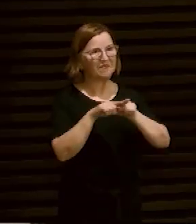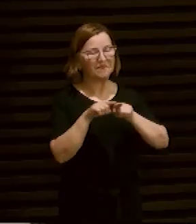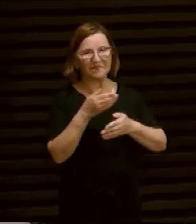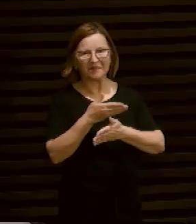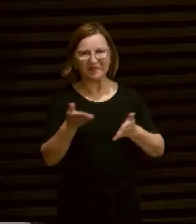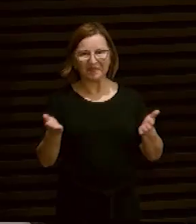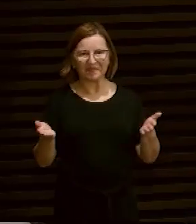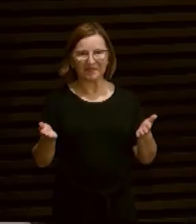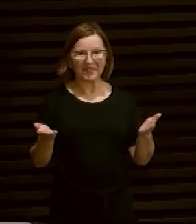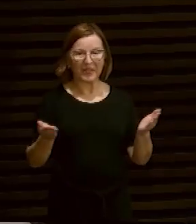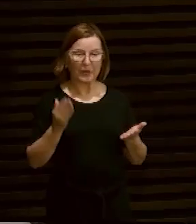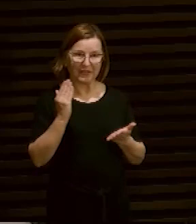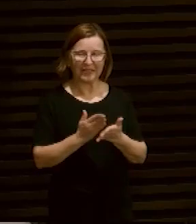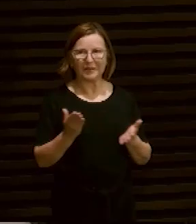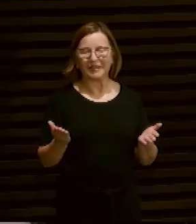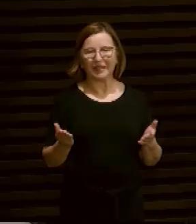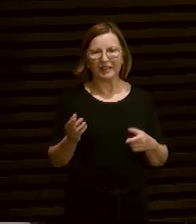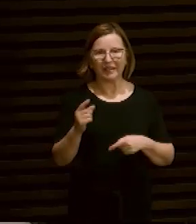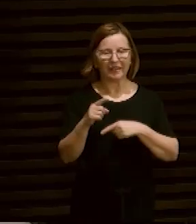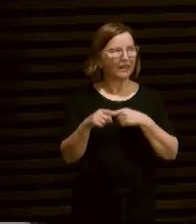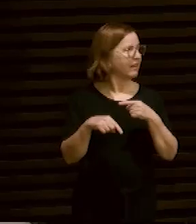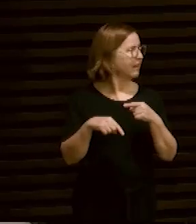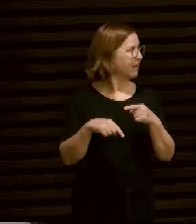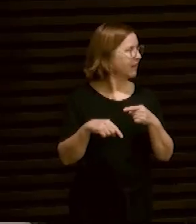eu vou terminar, depois a gente vai.